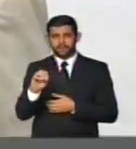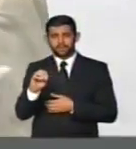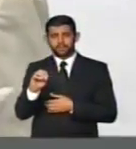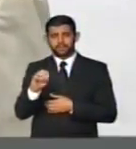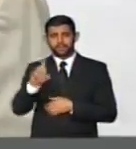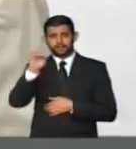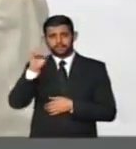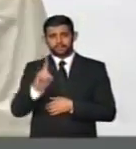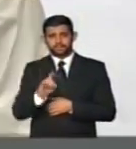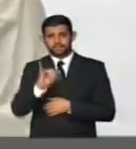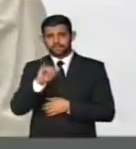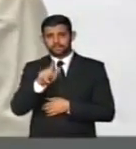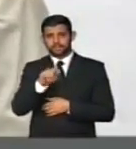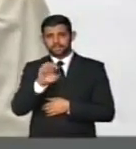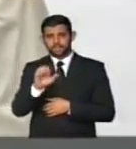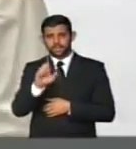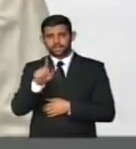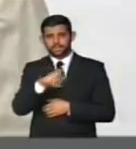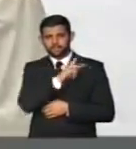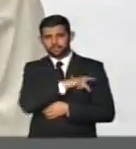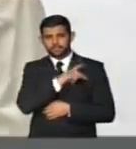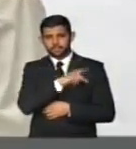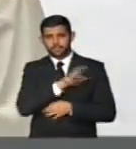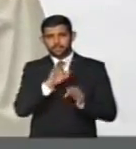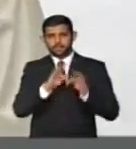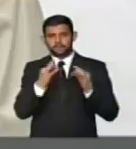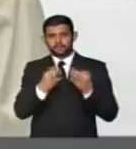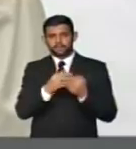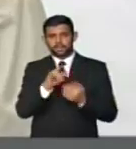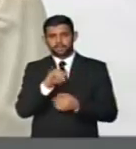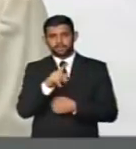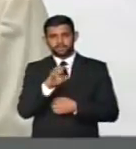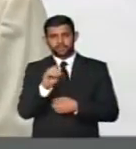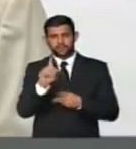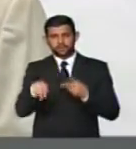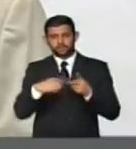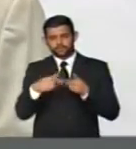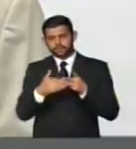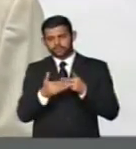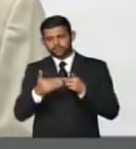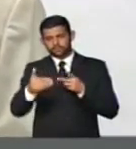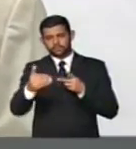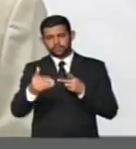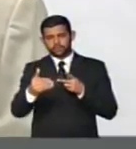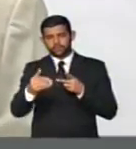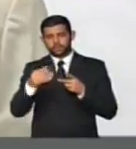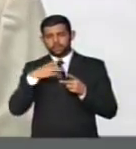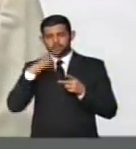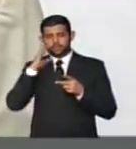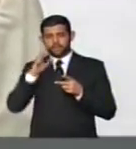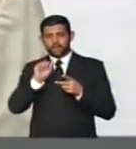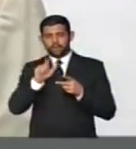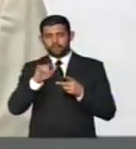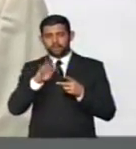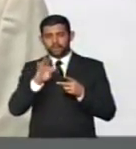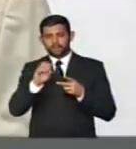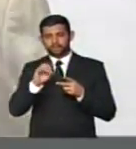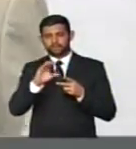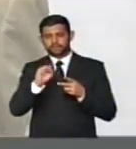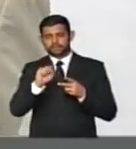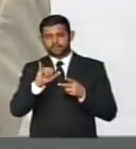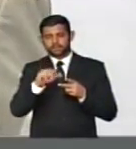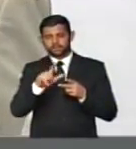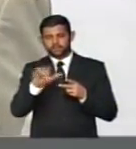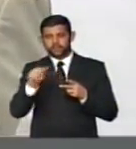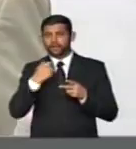diretor do ibge era piauiense da família pedro guerreiro e depois continuado a ideia por alberto silva um